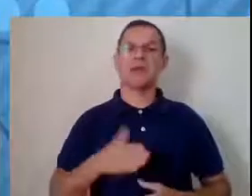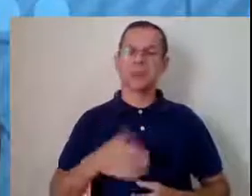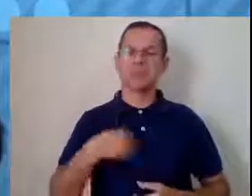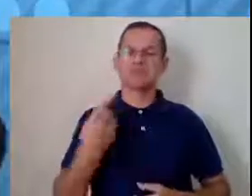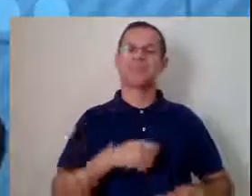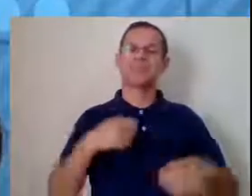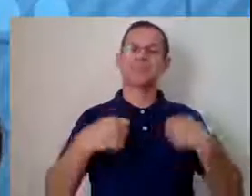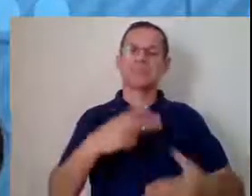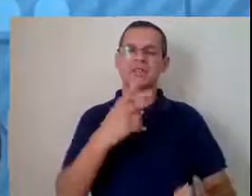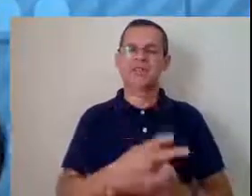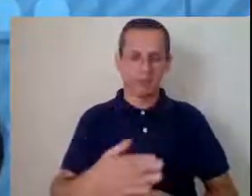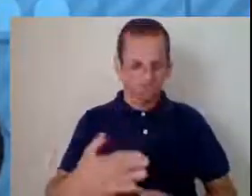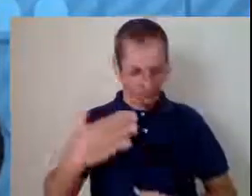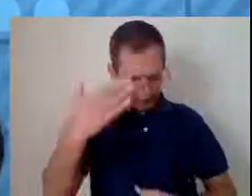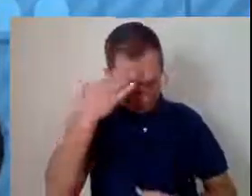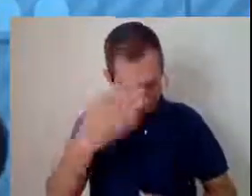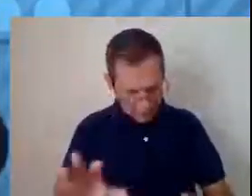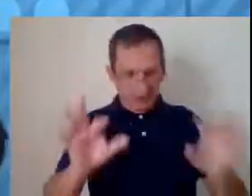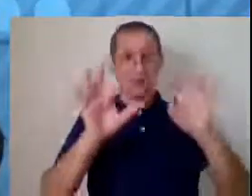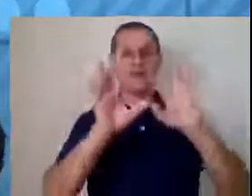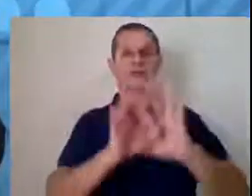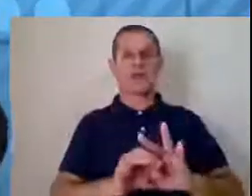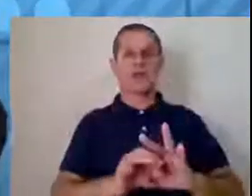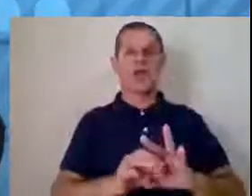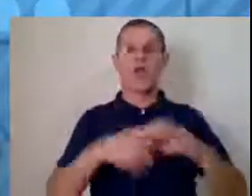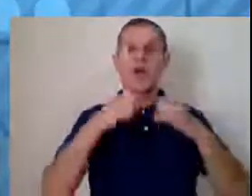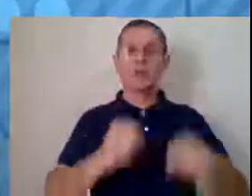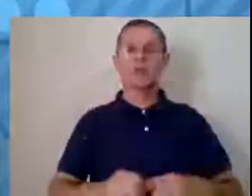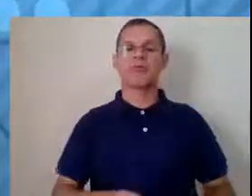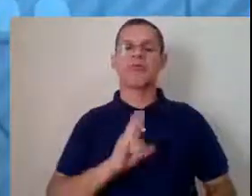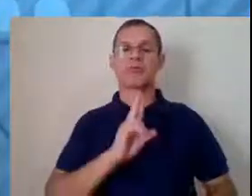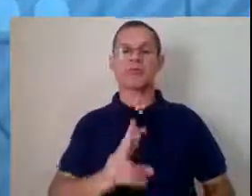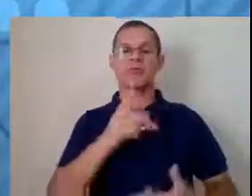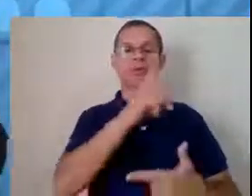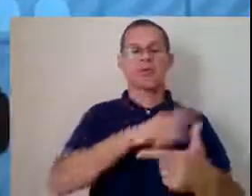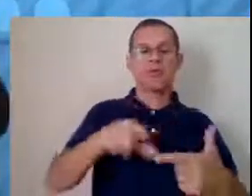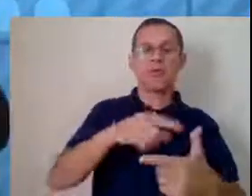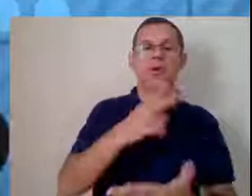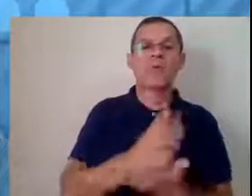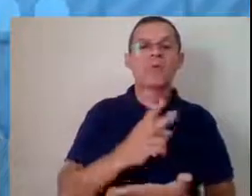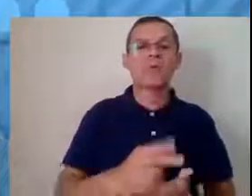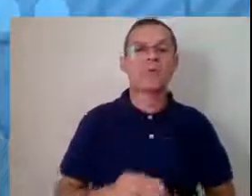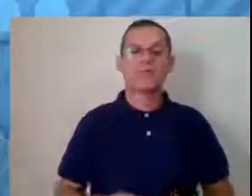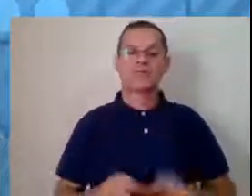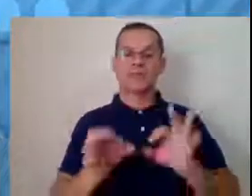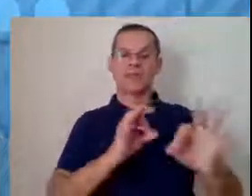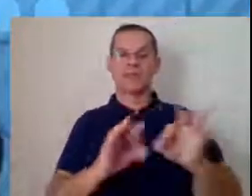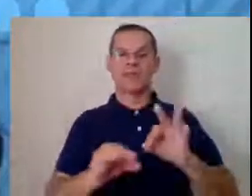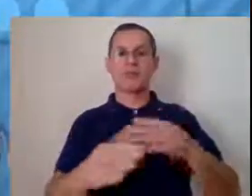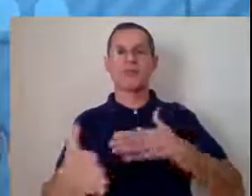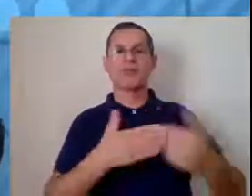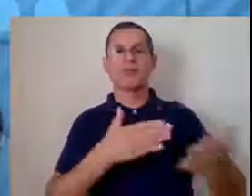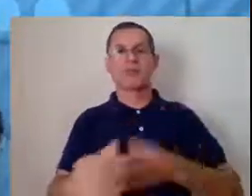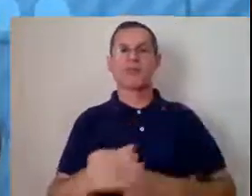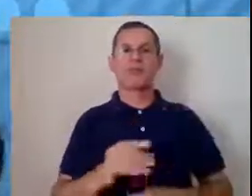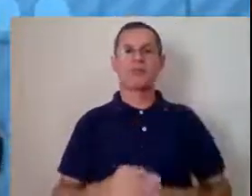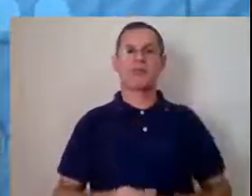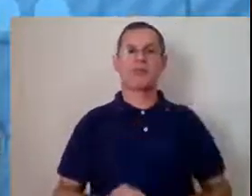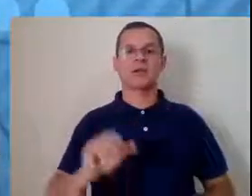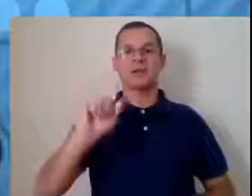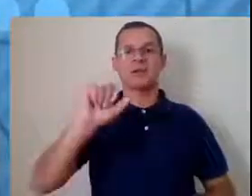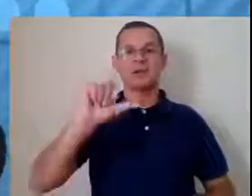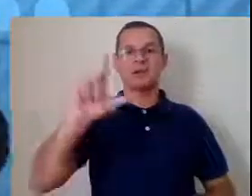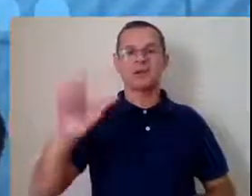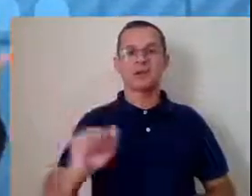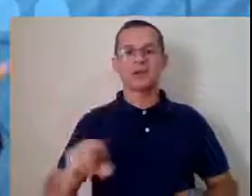nós precisamos saber as relações para poder resolver os problemas mesmo. Na montagem de qualquer algoritmo, depois